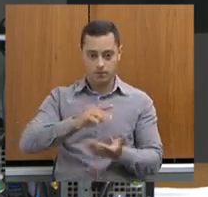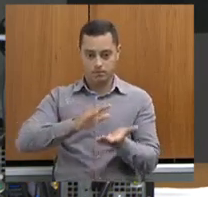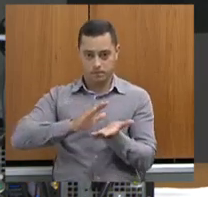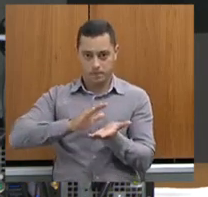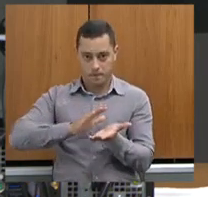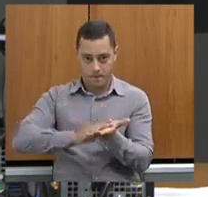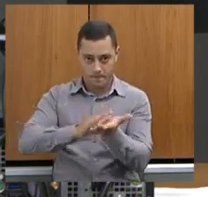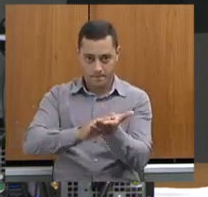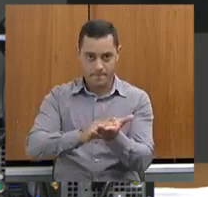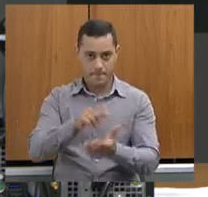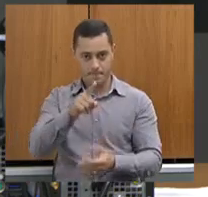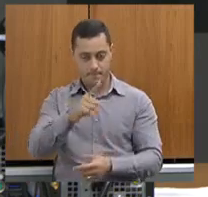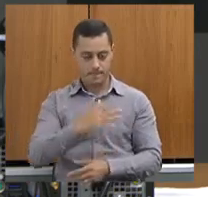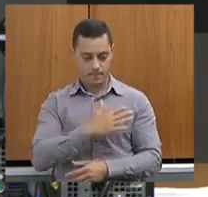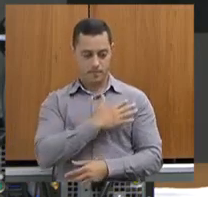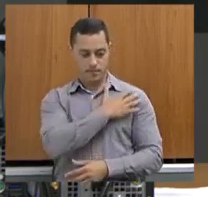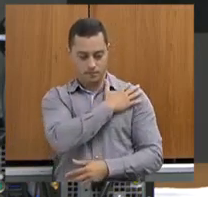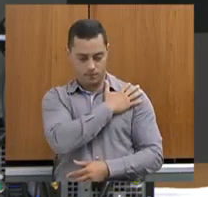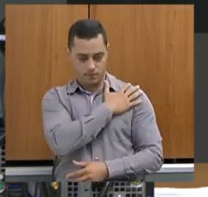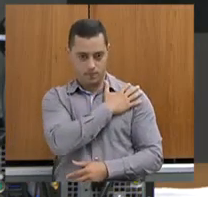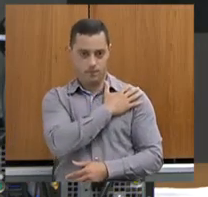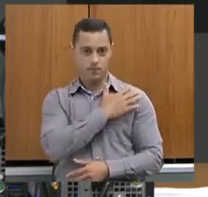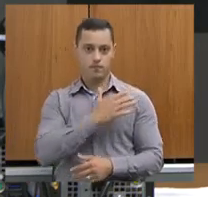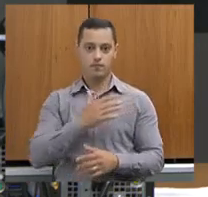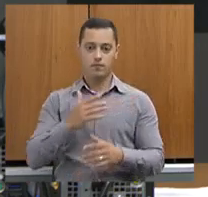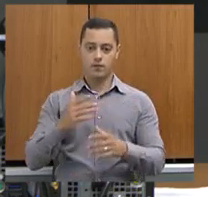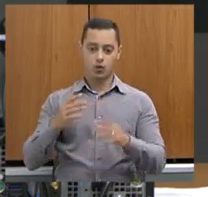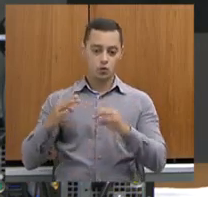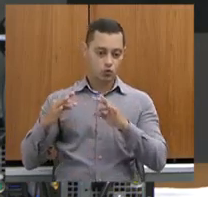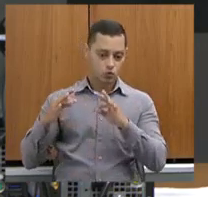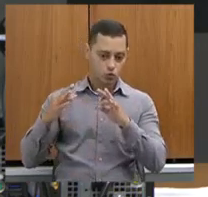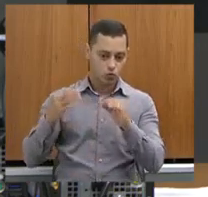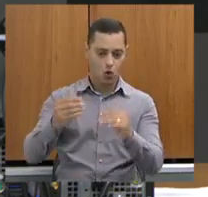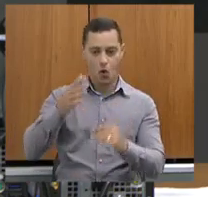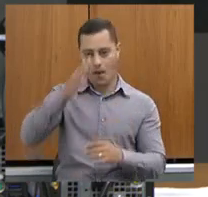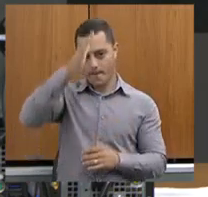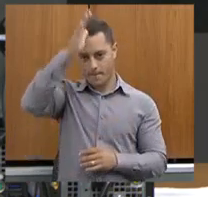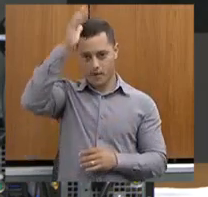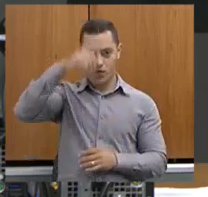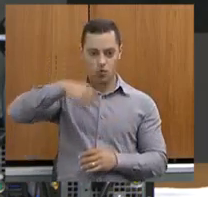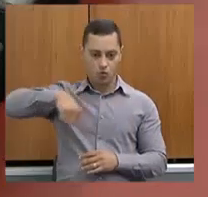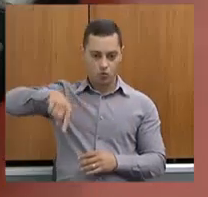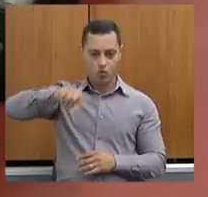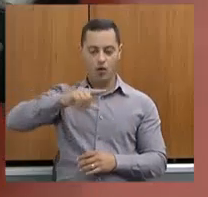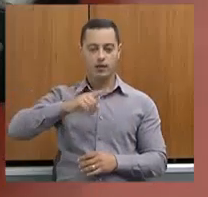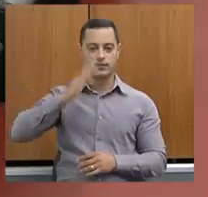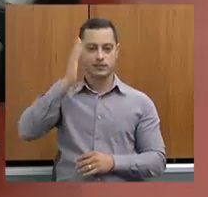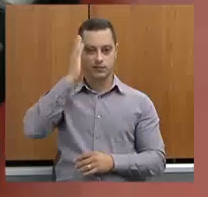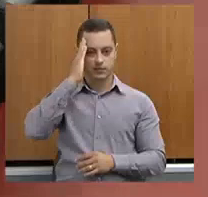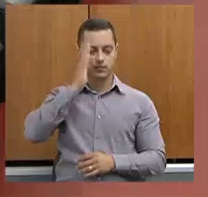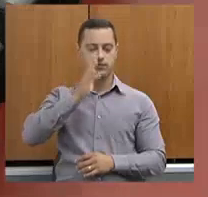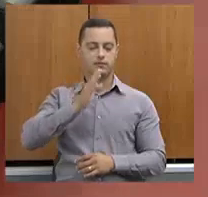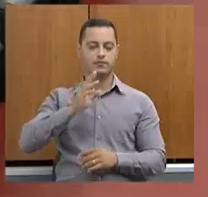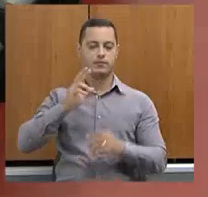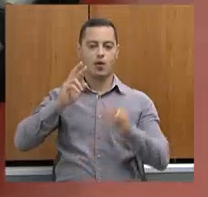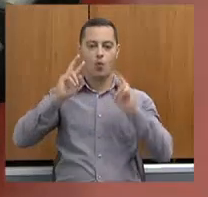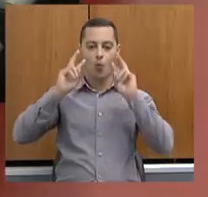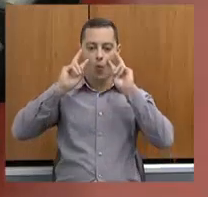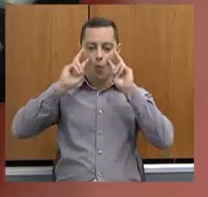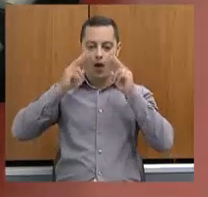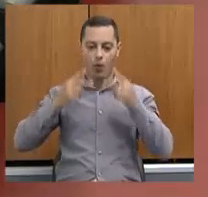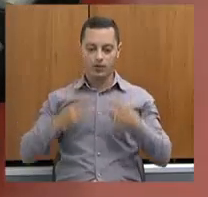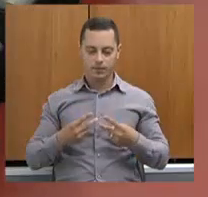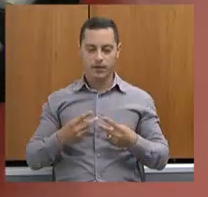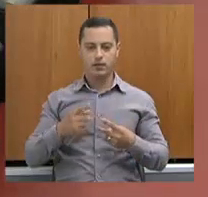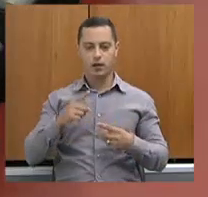ela é extensiva todos os bombeiros pelo reconhecimento que nós temos por esse trabalho tão admirável não é e